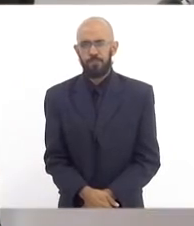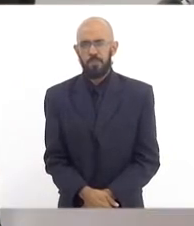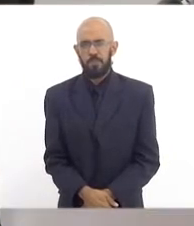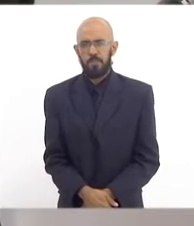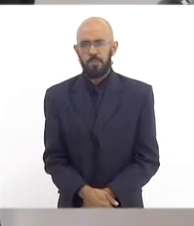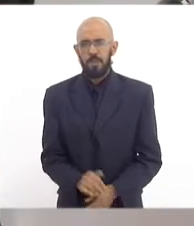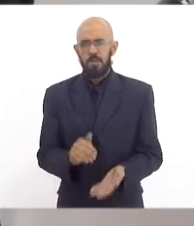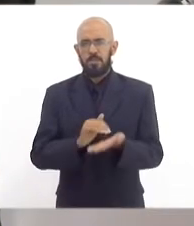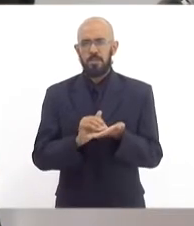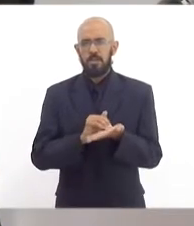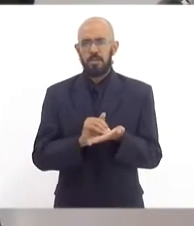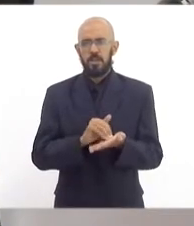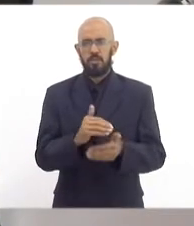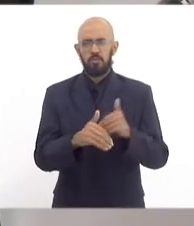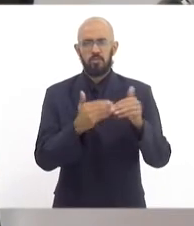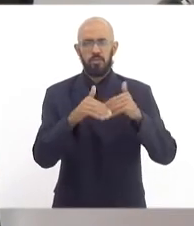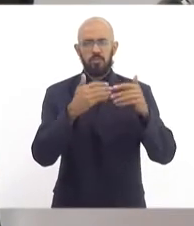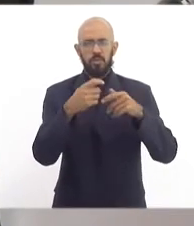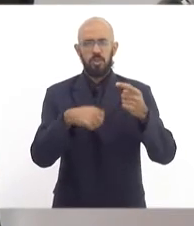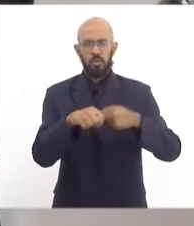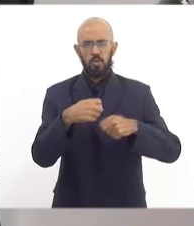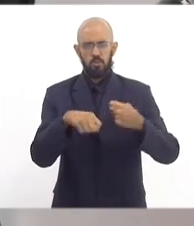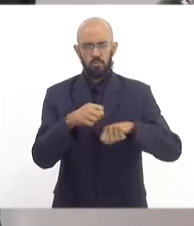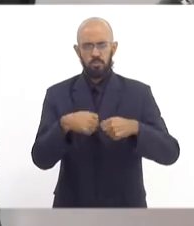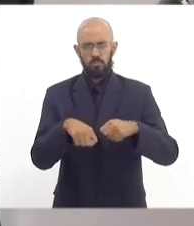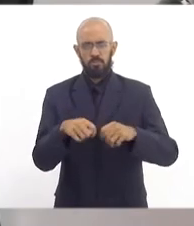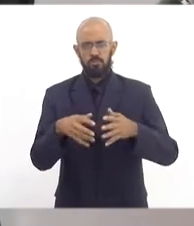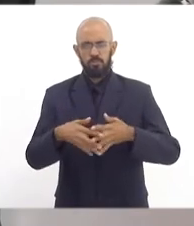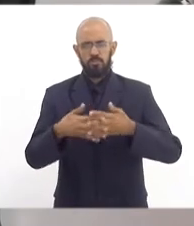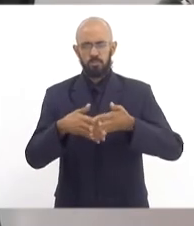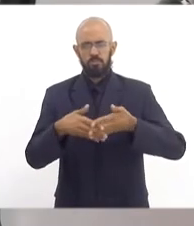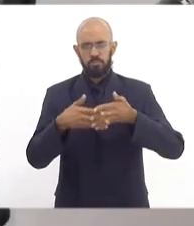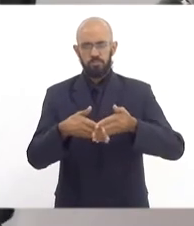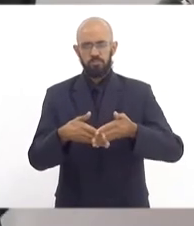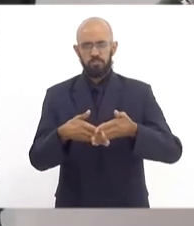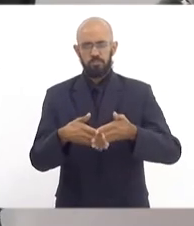secretários movimento econômico de Petrópolis